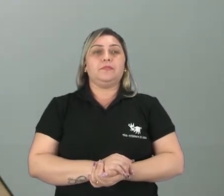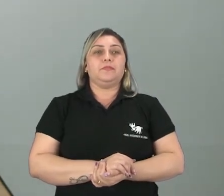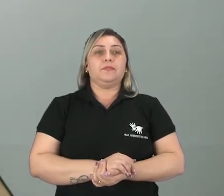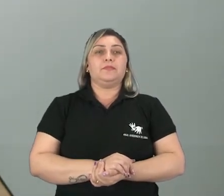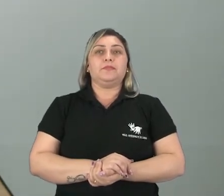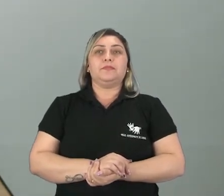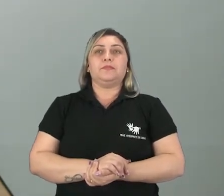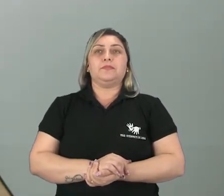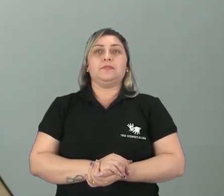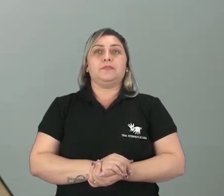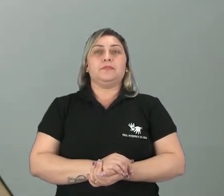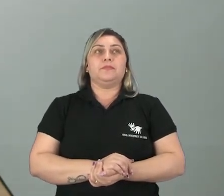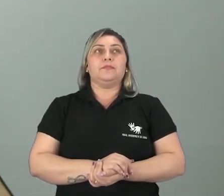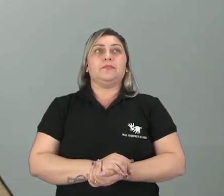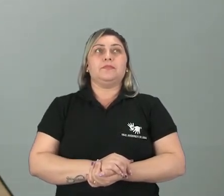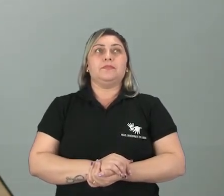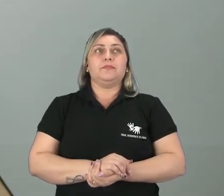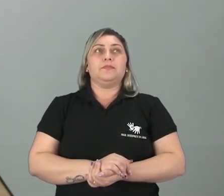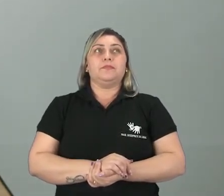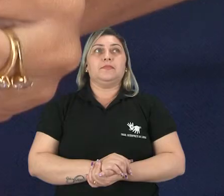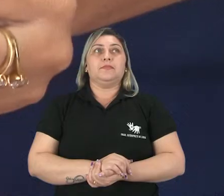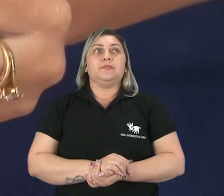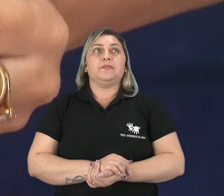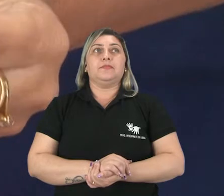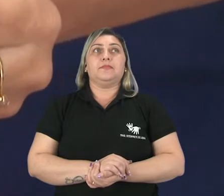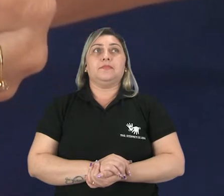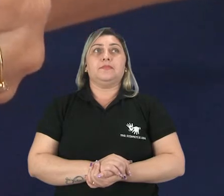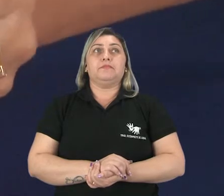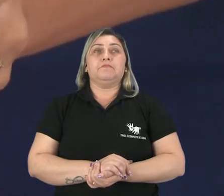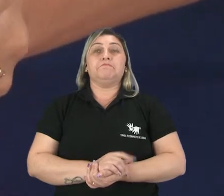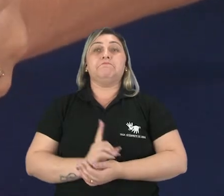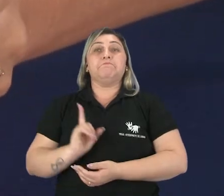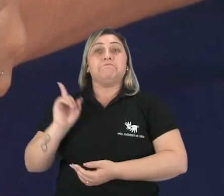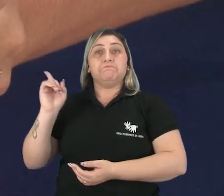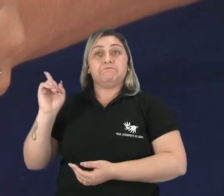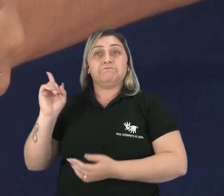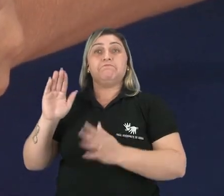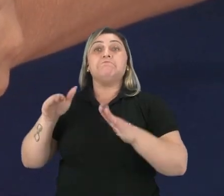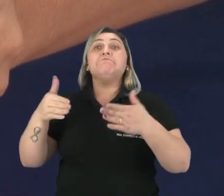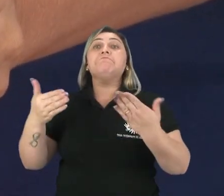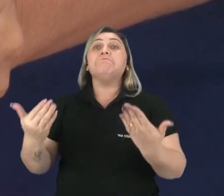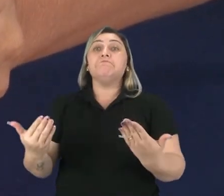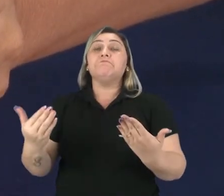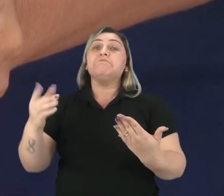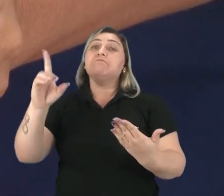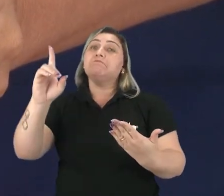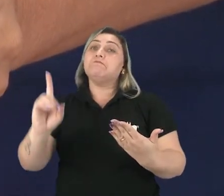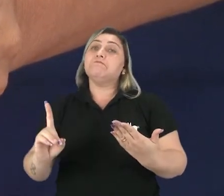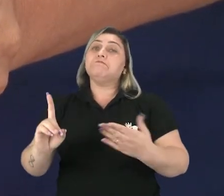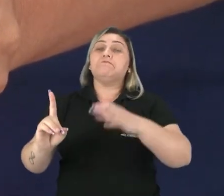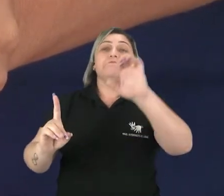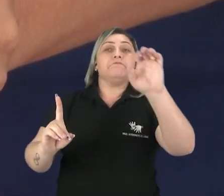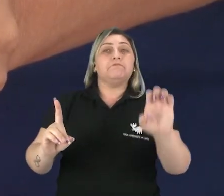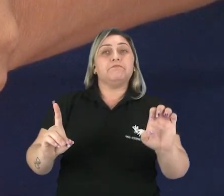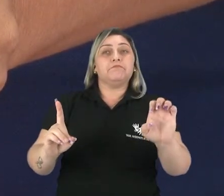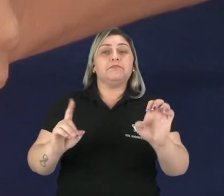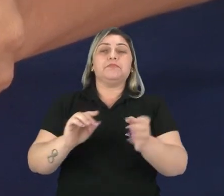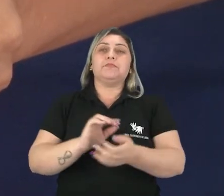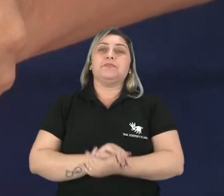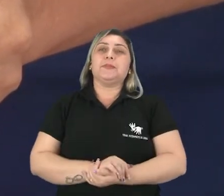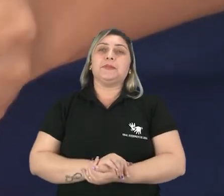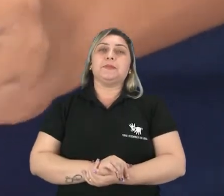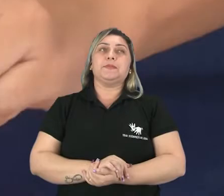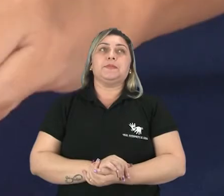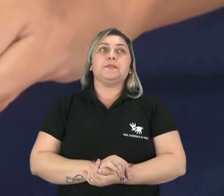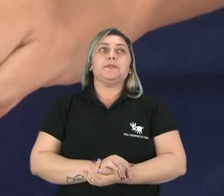e vamos para mais este está virado para o lado direito ou para o